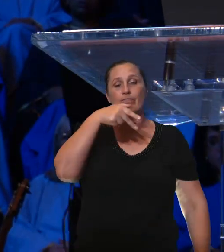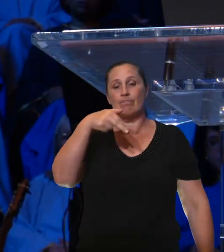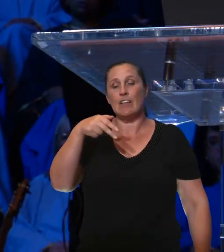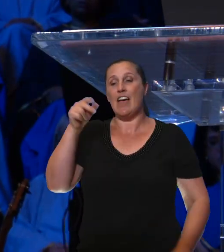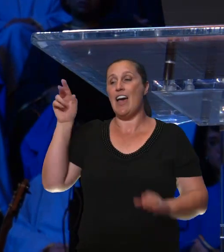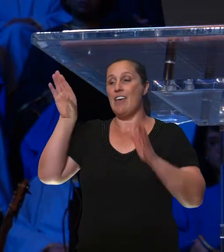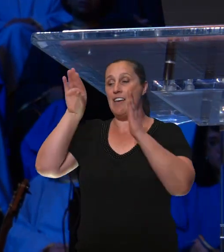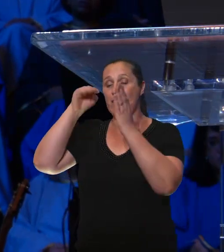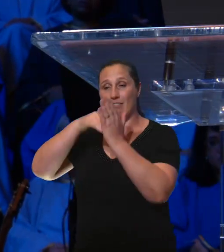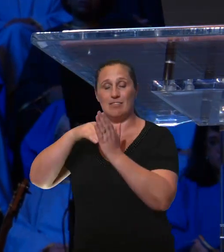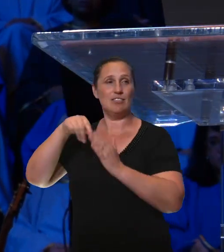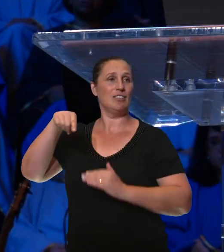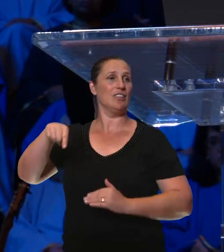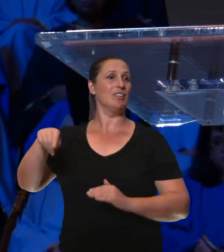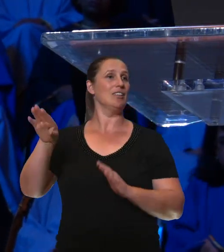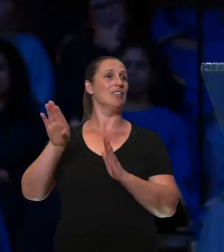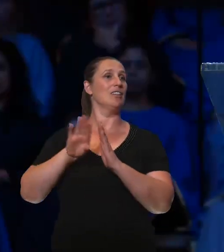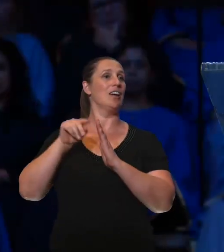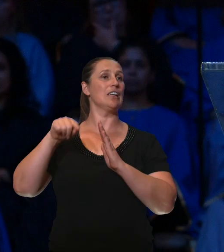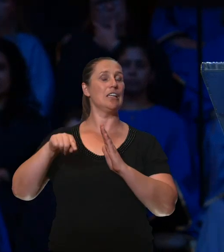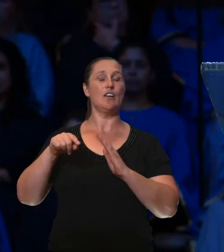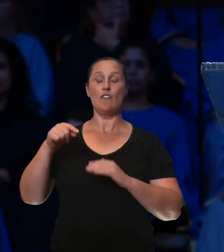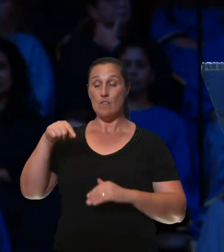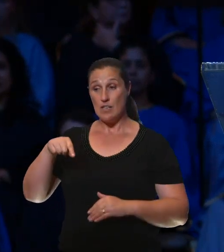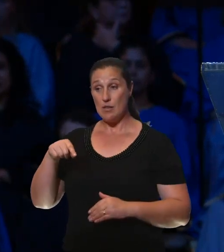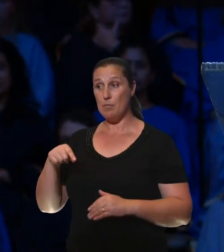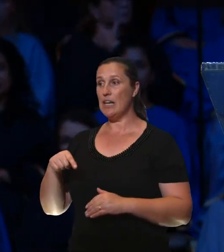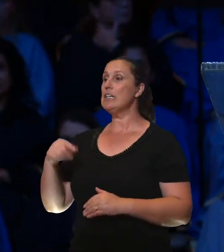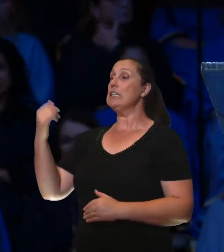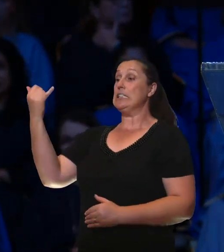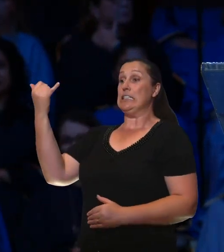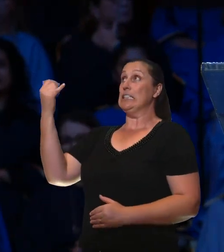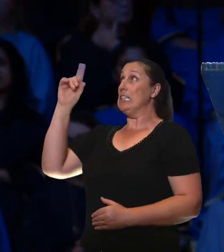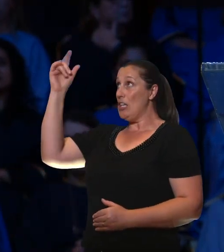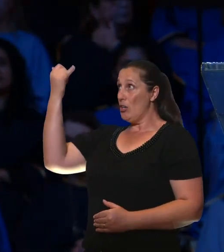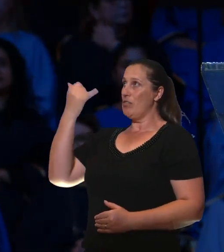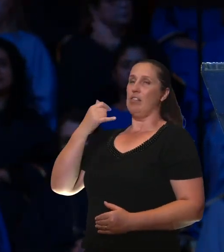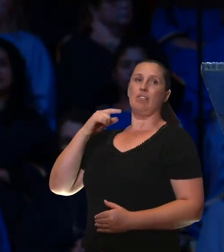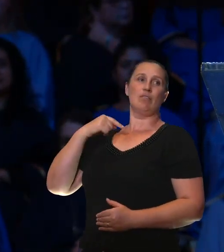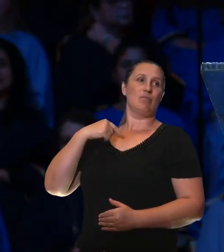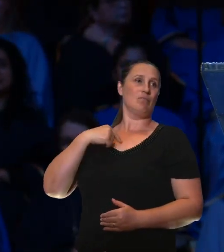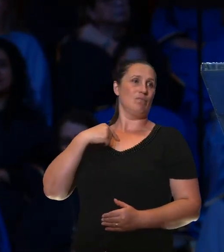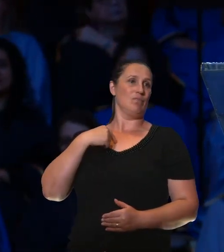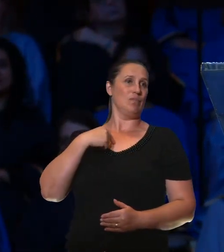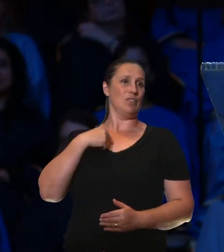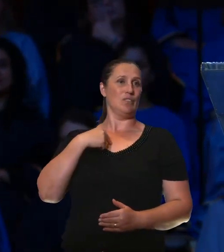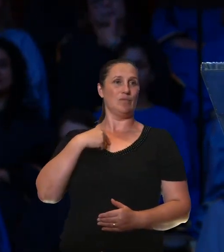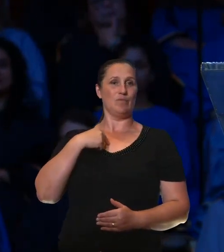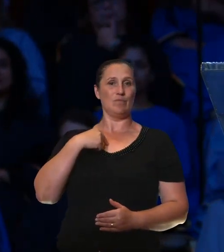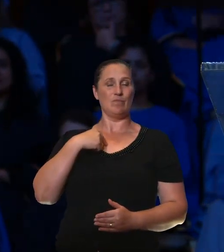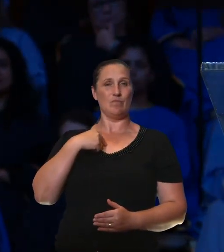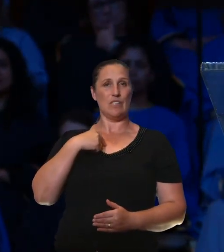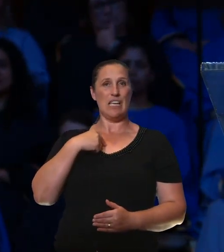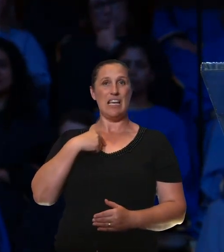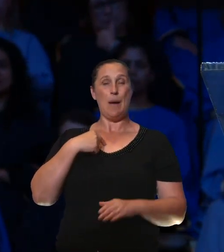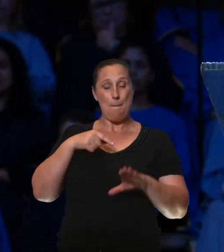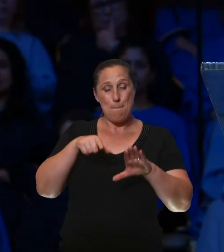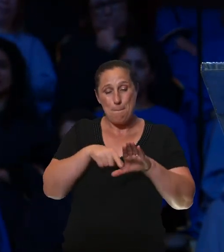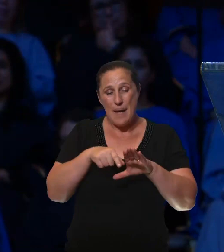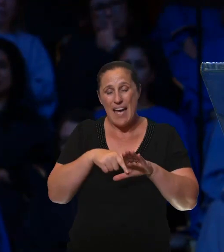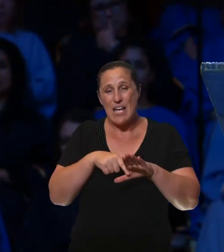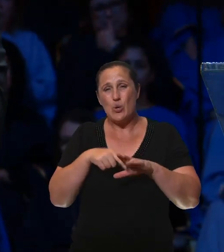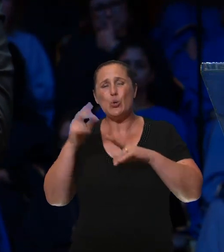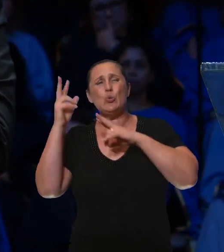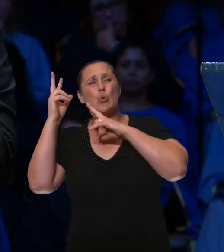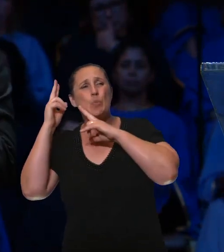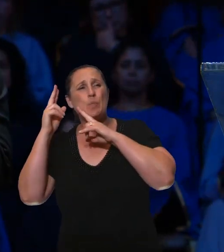Eu vim aqui para ouvir a palavra de Deus. Quando eu vi que o pastor brasileiro estava vindo, então meus pés, eu dormi na